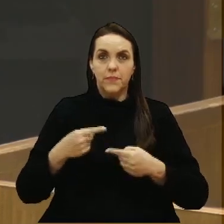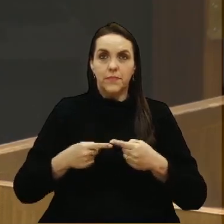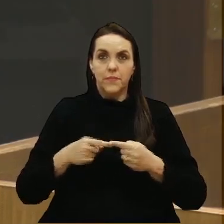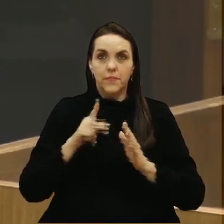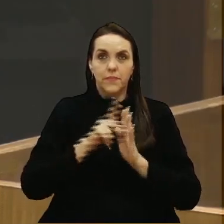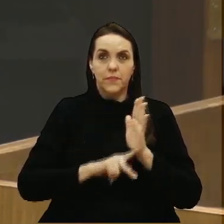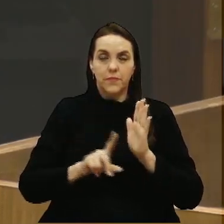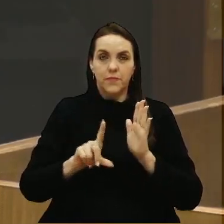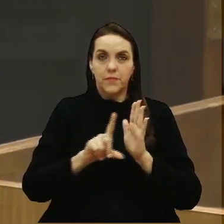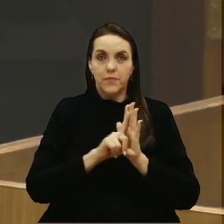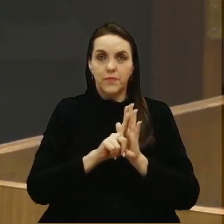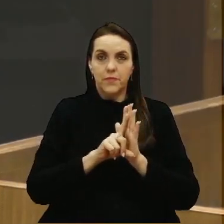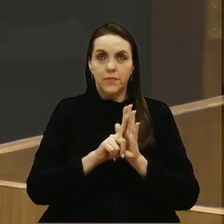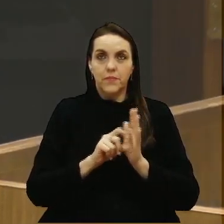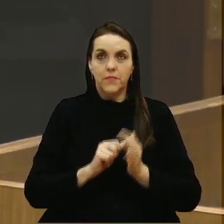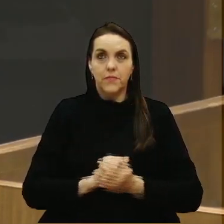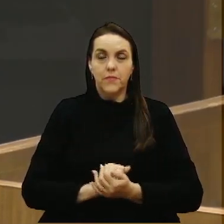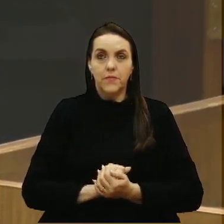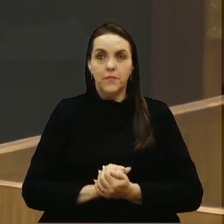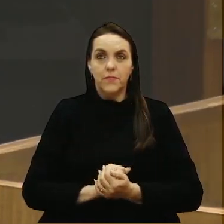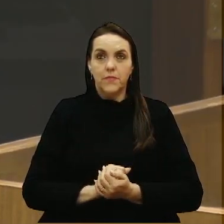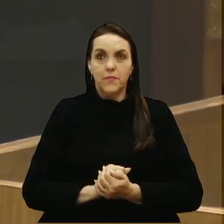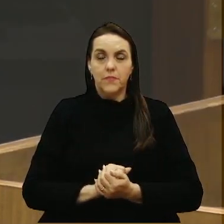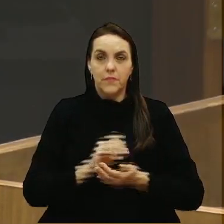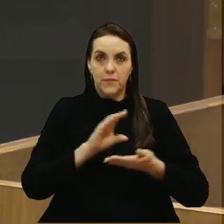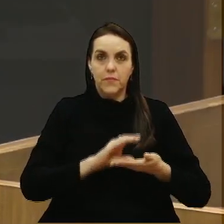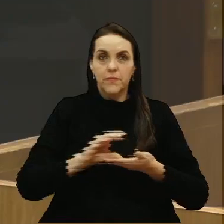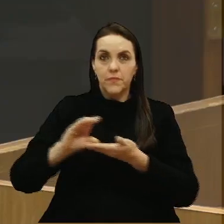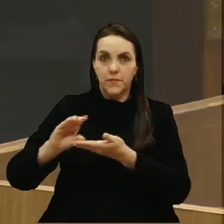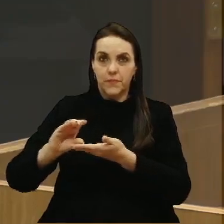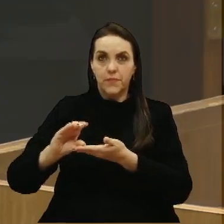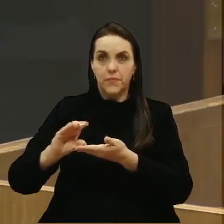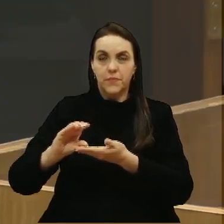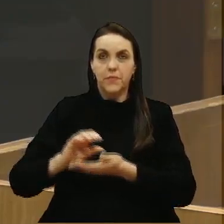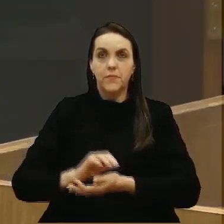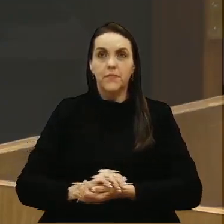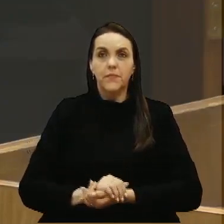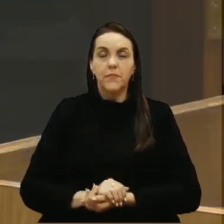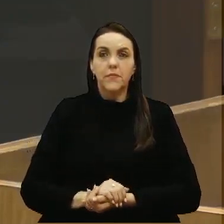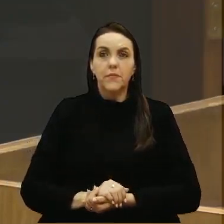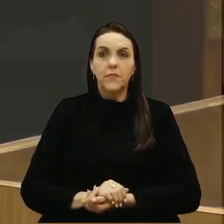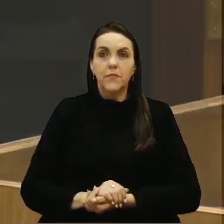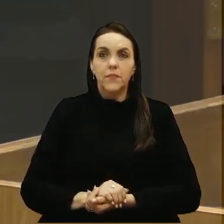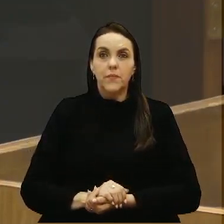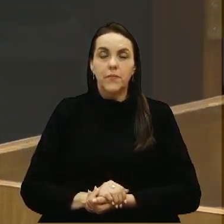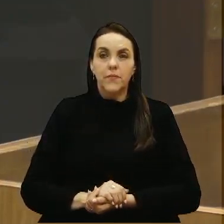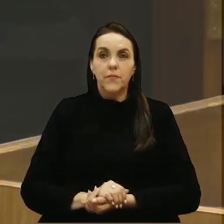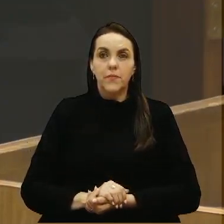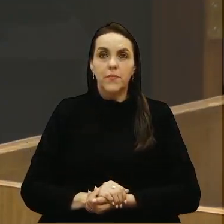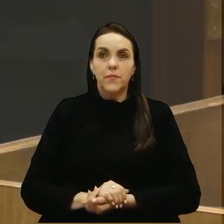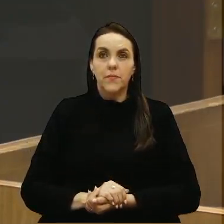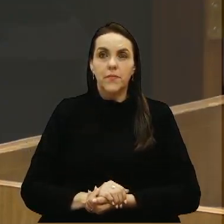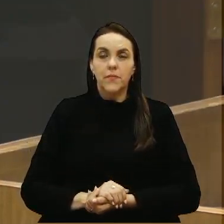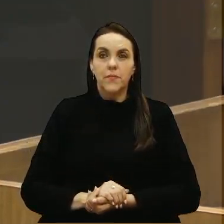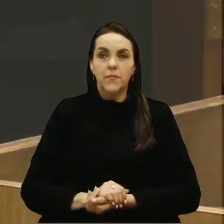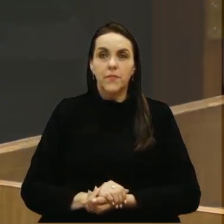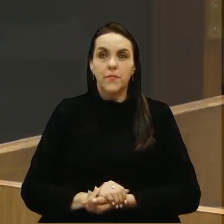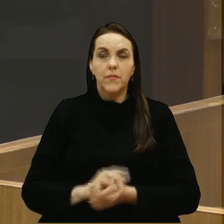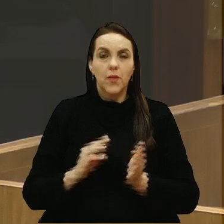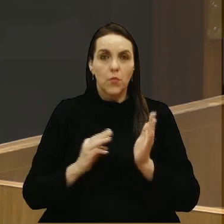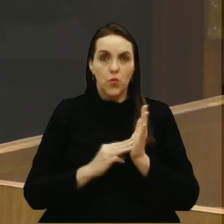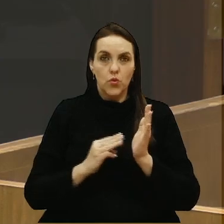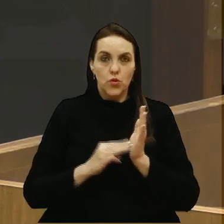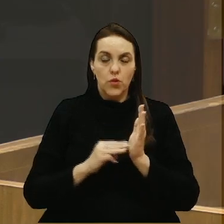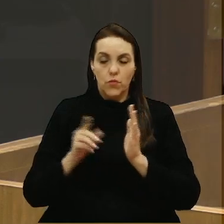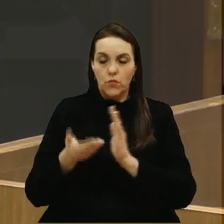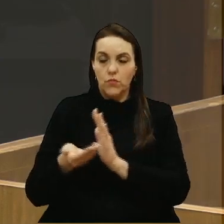lei de repasse de recursos em razão a uma